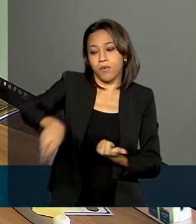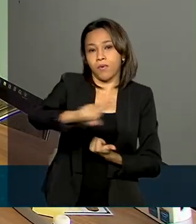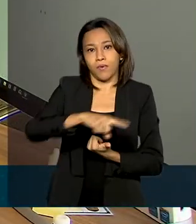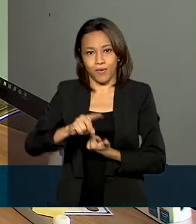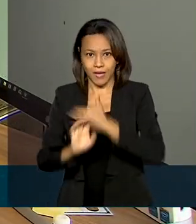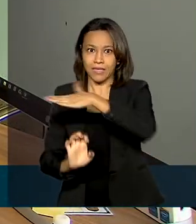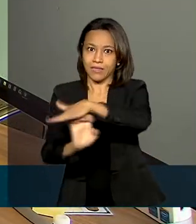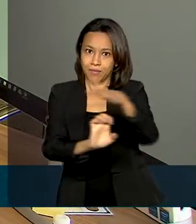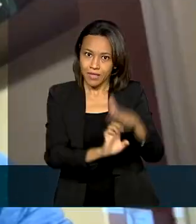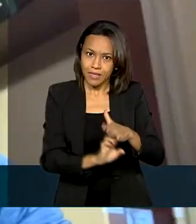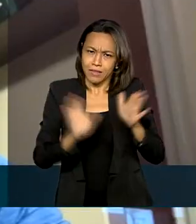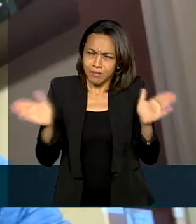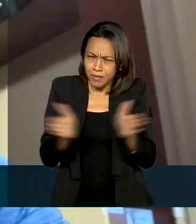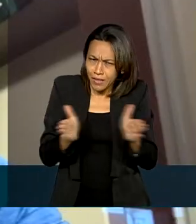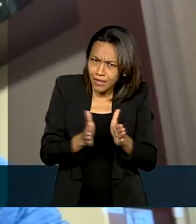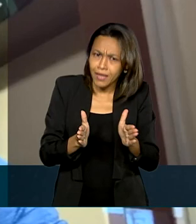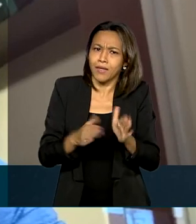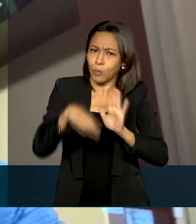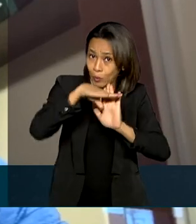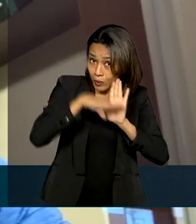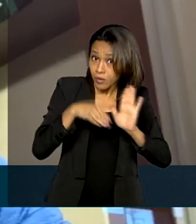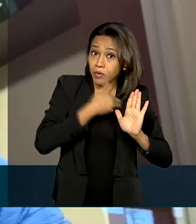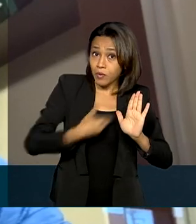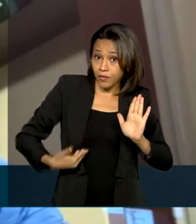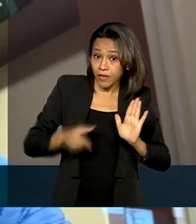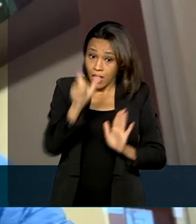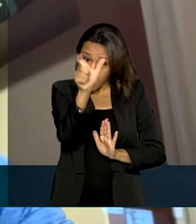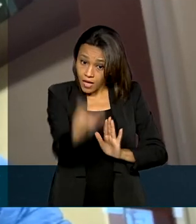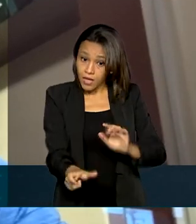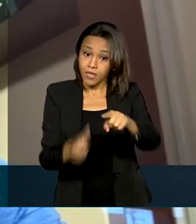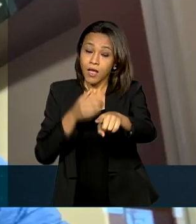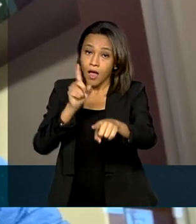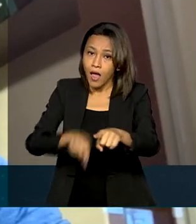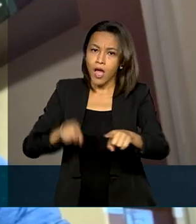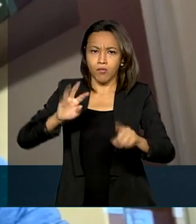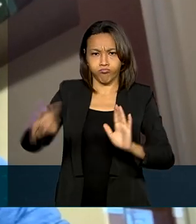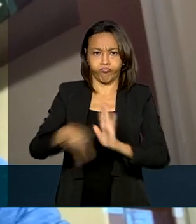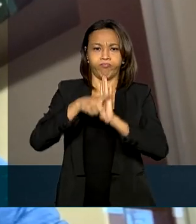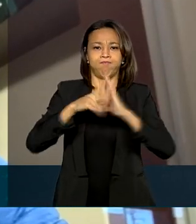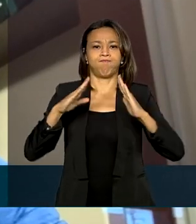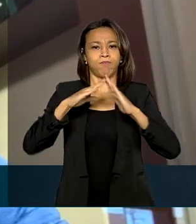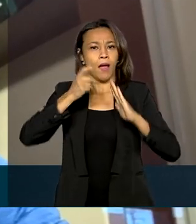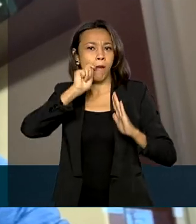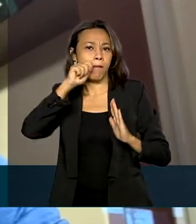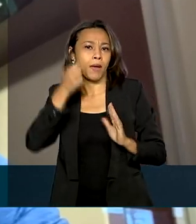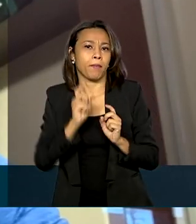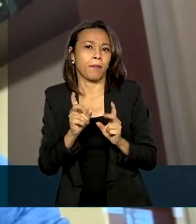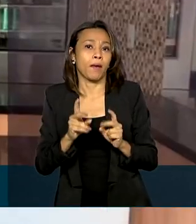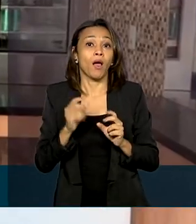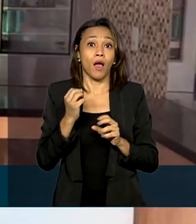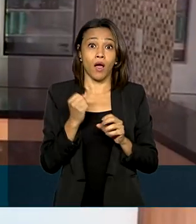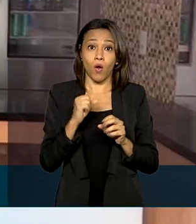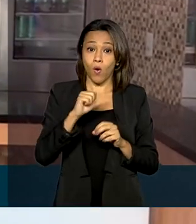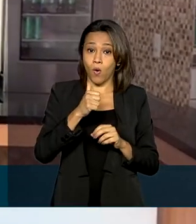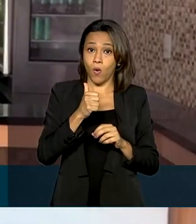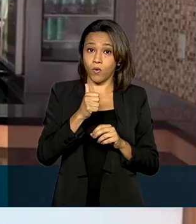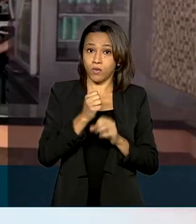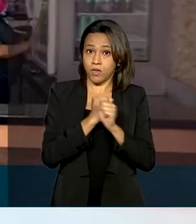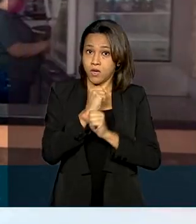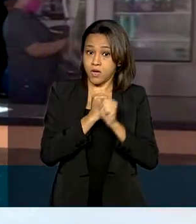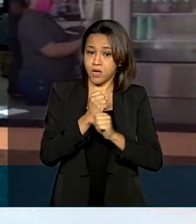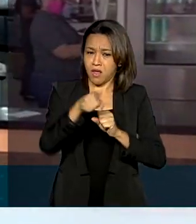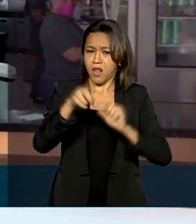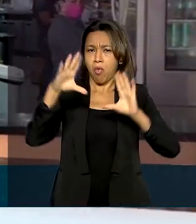Pequeno Porte, Pronamp. Rodrigo do Nascimento é dono de uma padaria no Distrito Federal há 11 anos. Com as